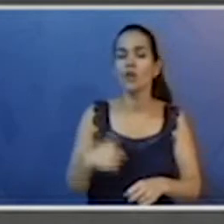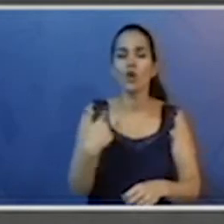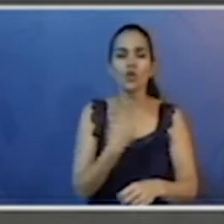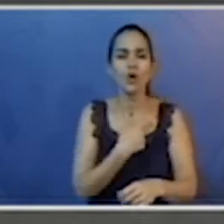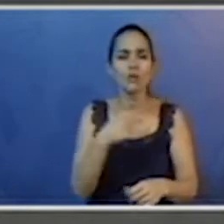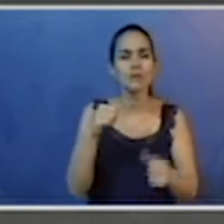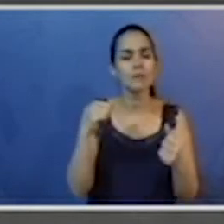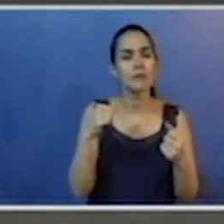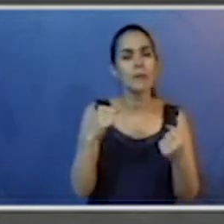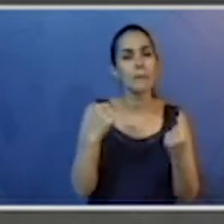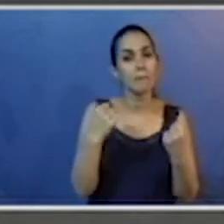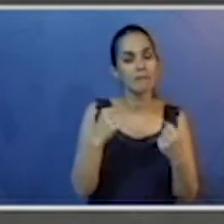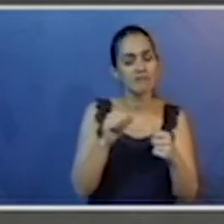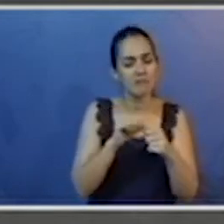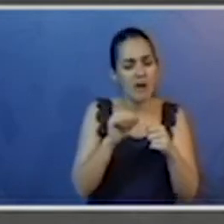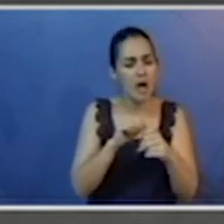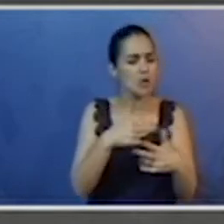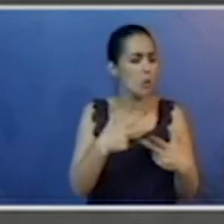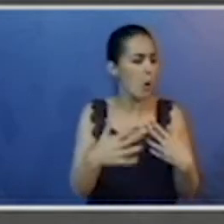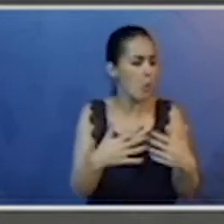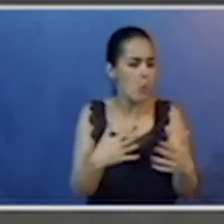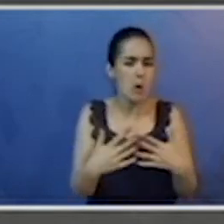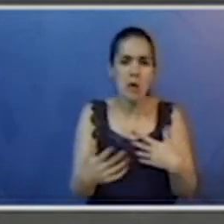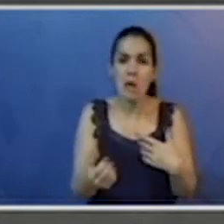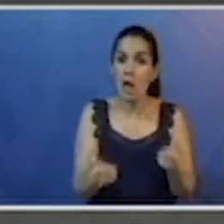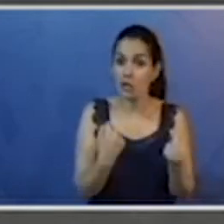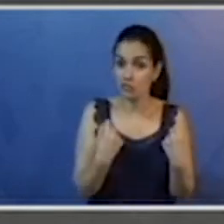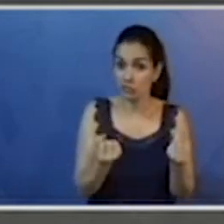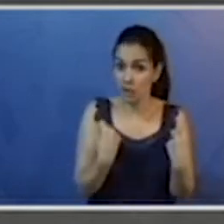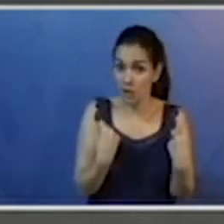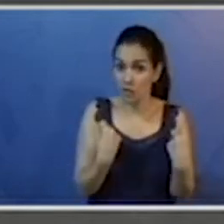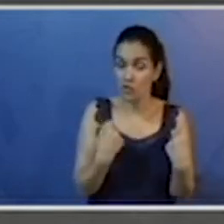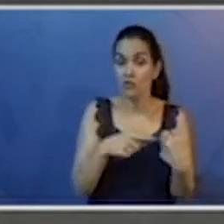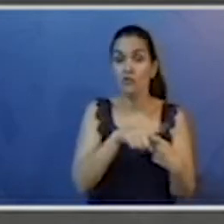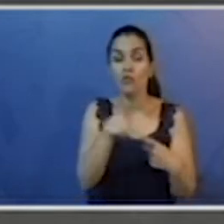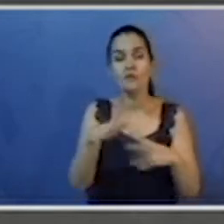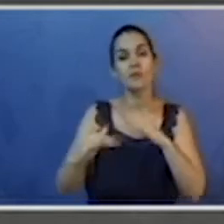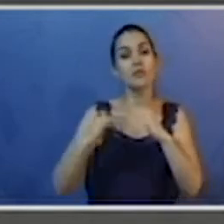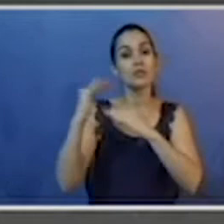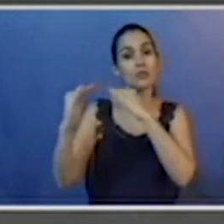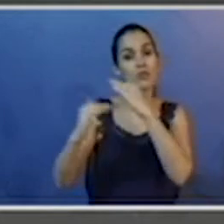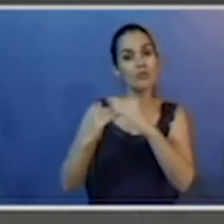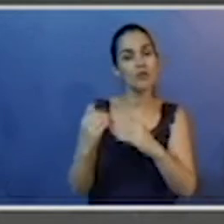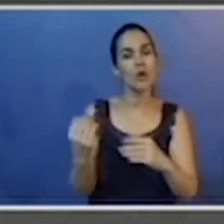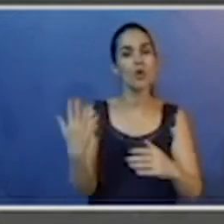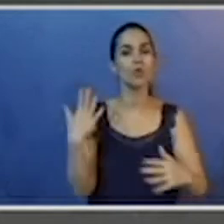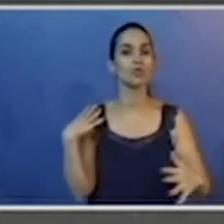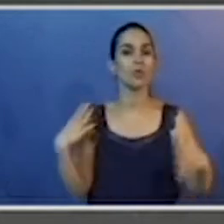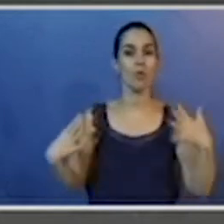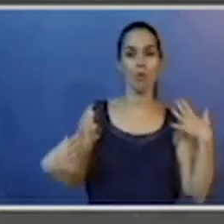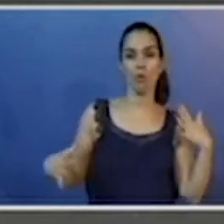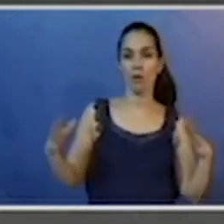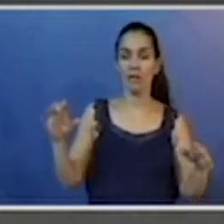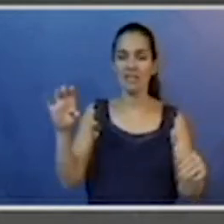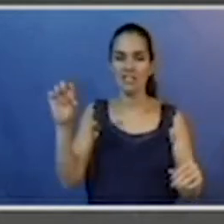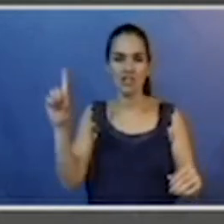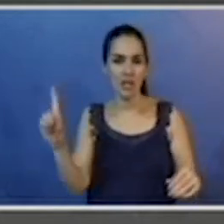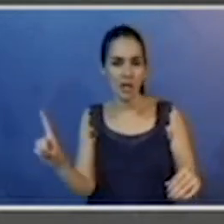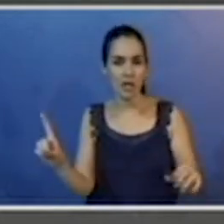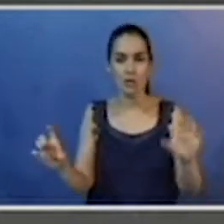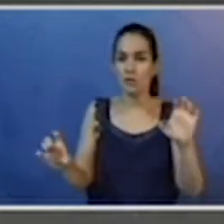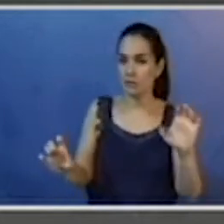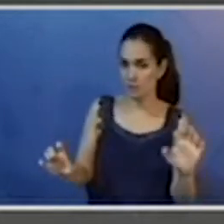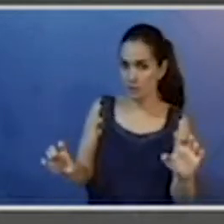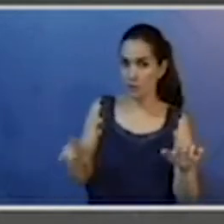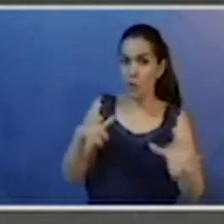que sempre que você faça alguma atividade sempre você procure desenvolver os dois lados de seu corpo isso é muito importante